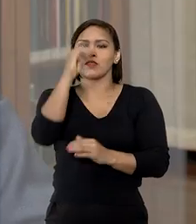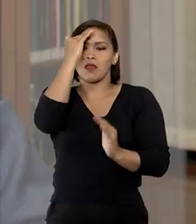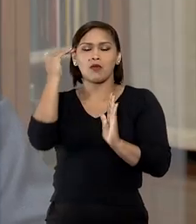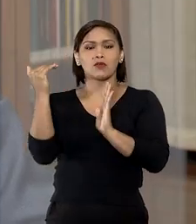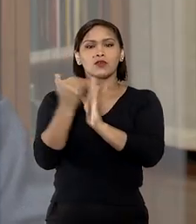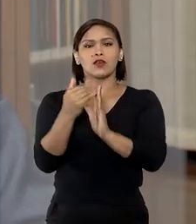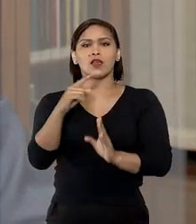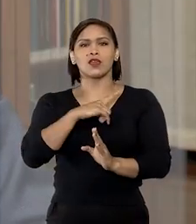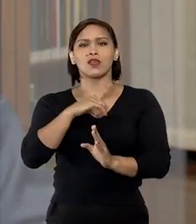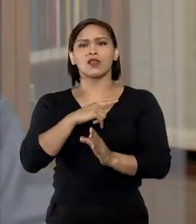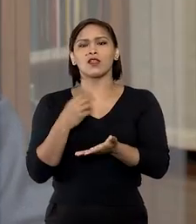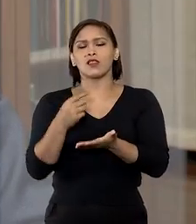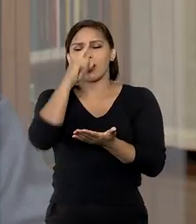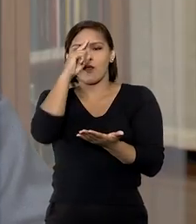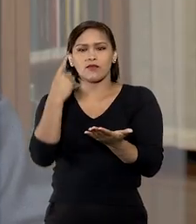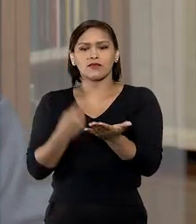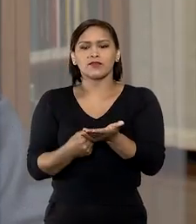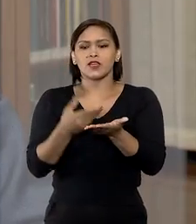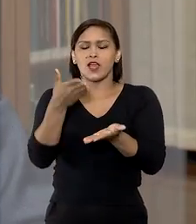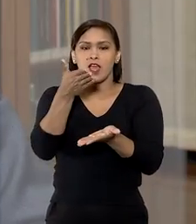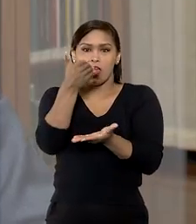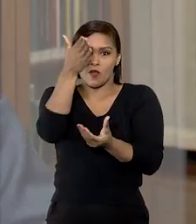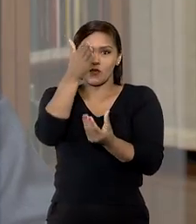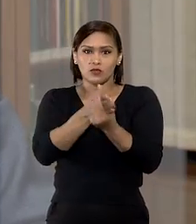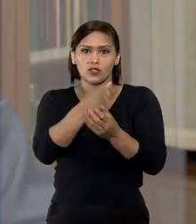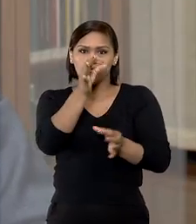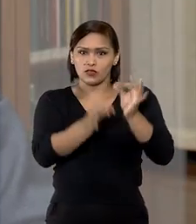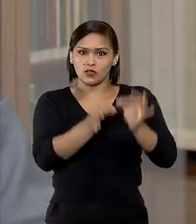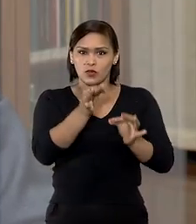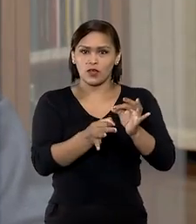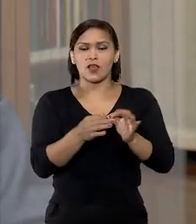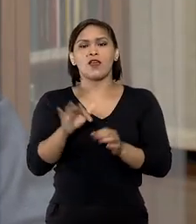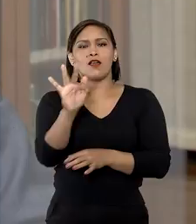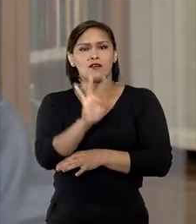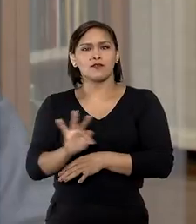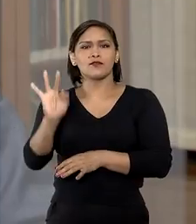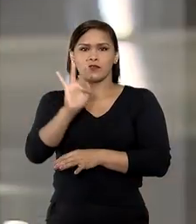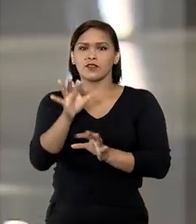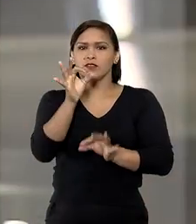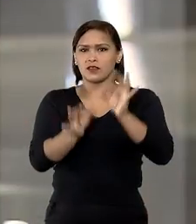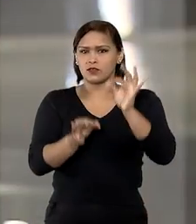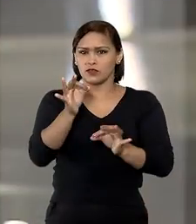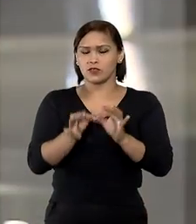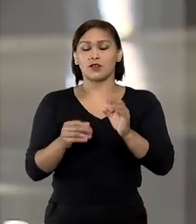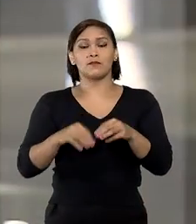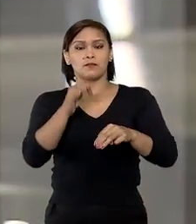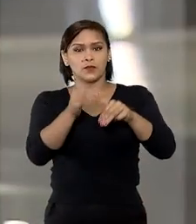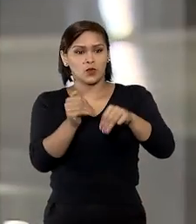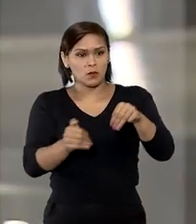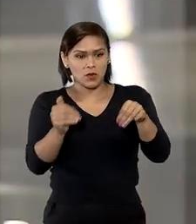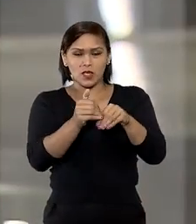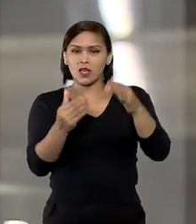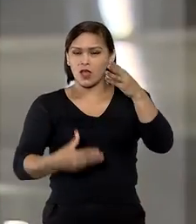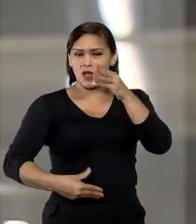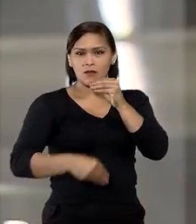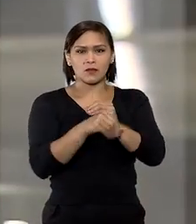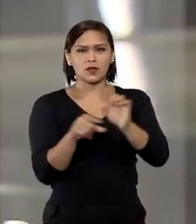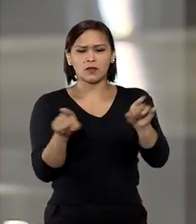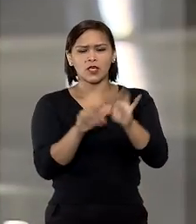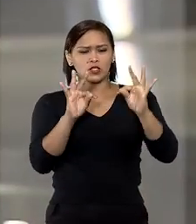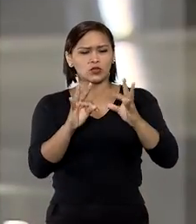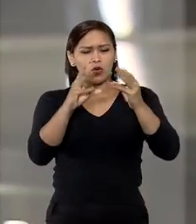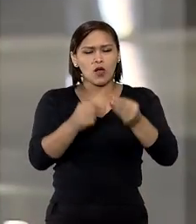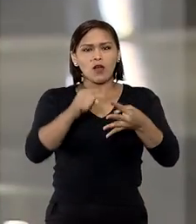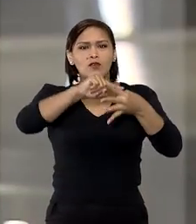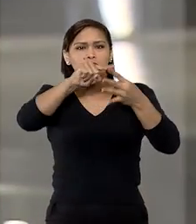EA existência de decisão transitada Em julgado na justiça federal o ministro acrescentou que todos esses